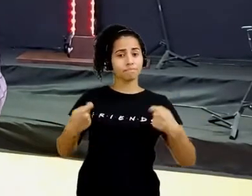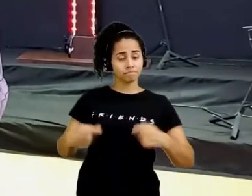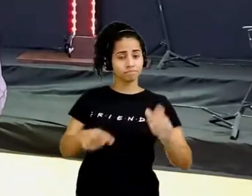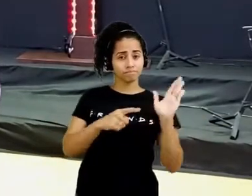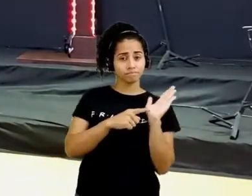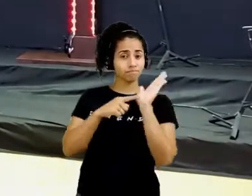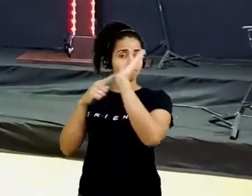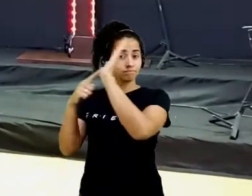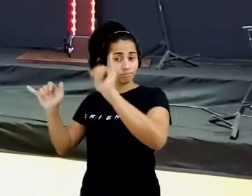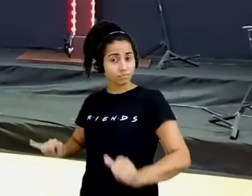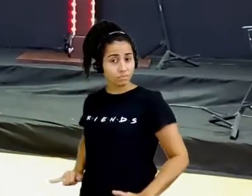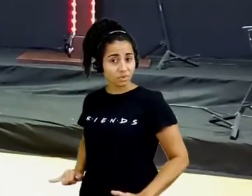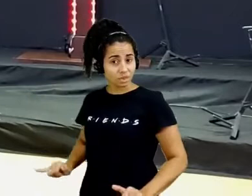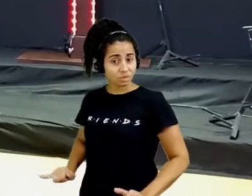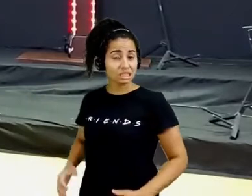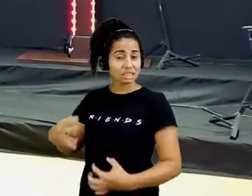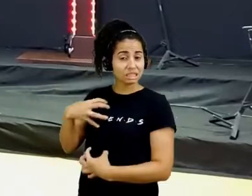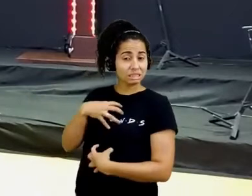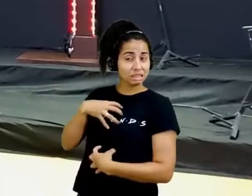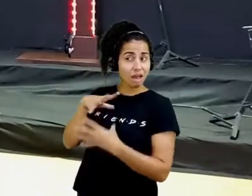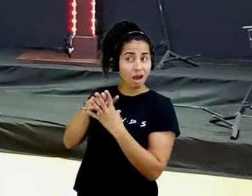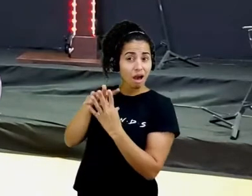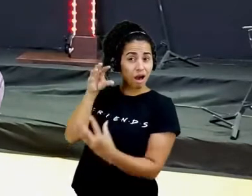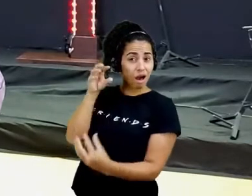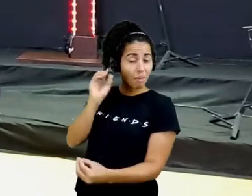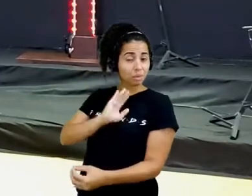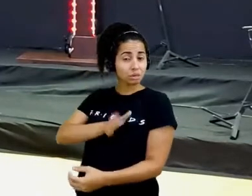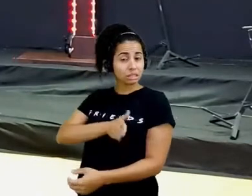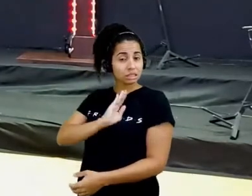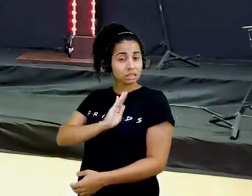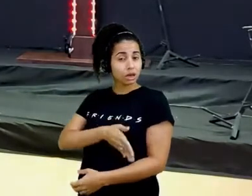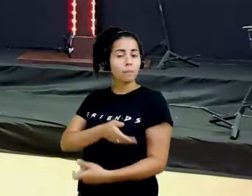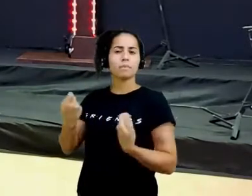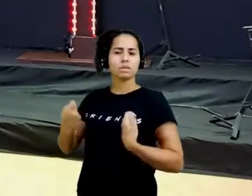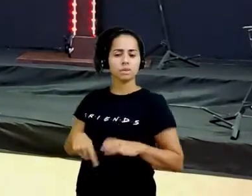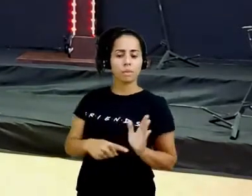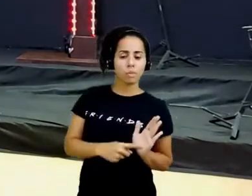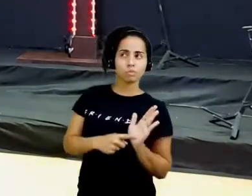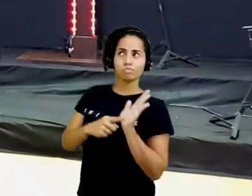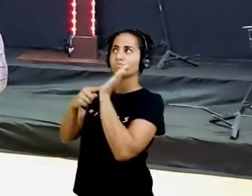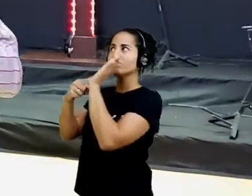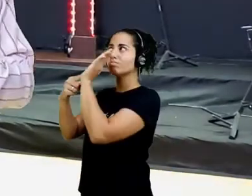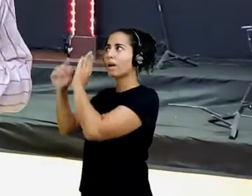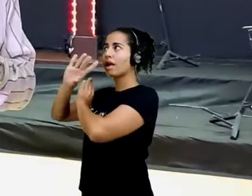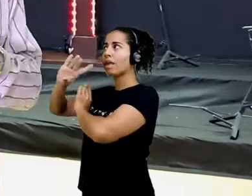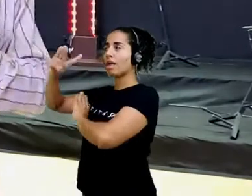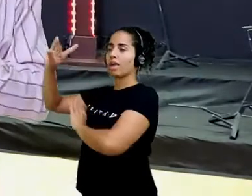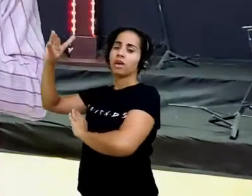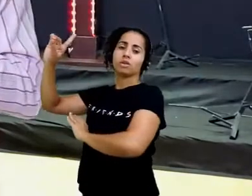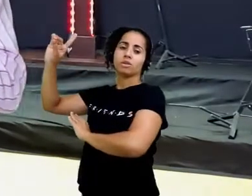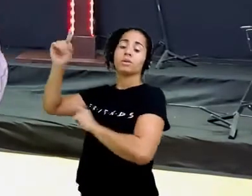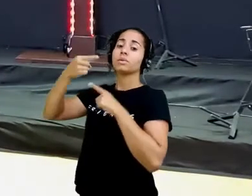está sofrendo, o que está sentindo a sua alma, como está o seu coração. Ponha diante do Senhor, coloque diante do